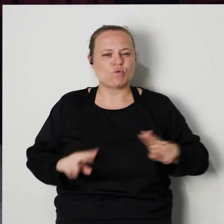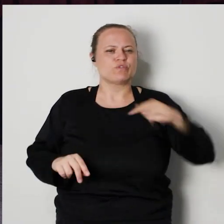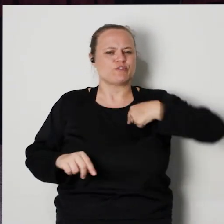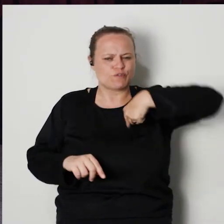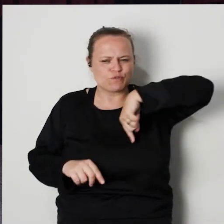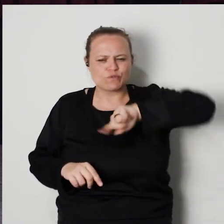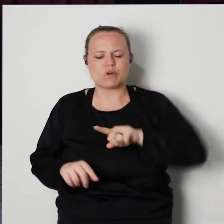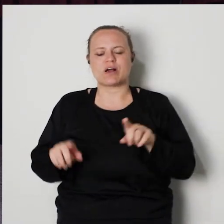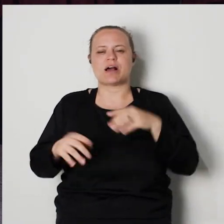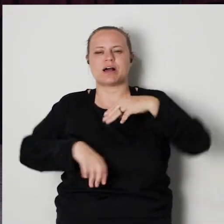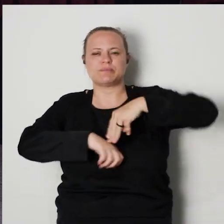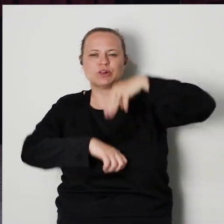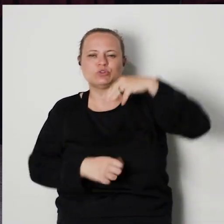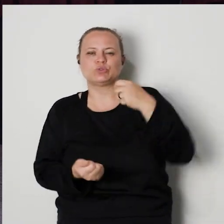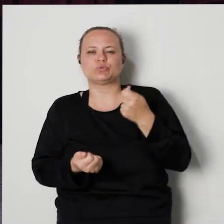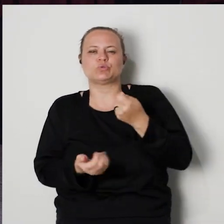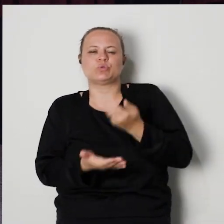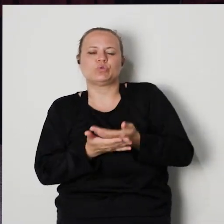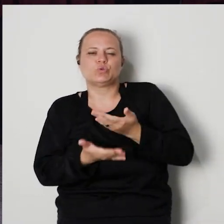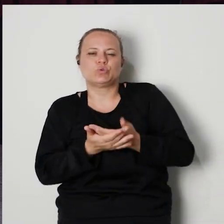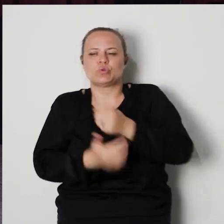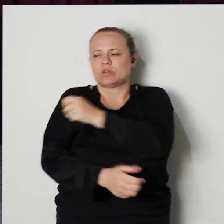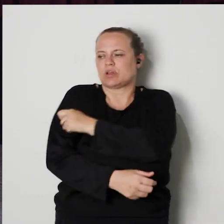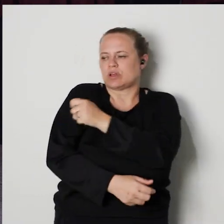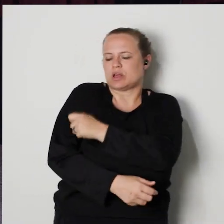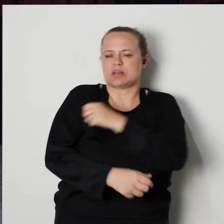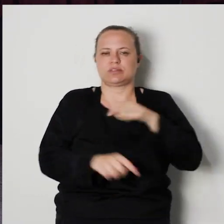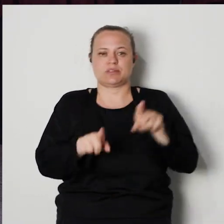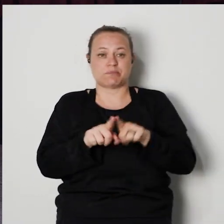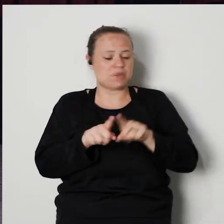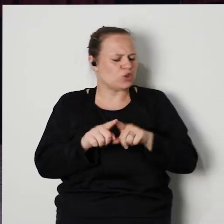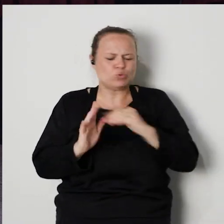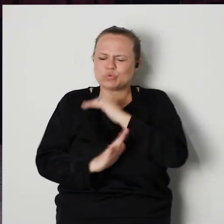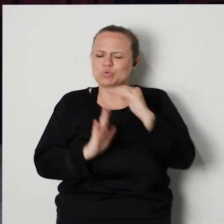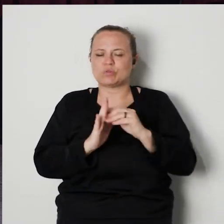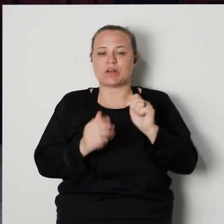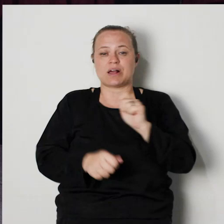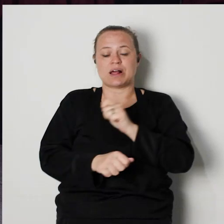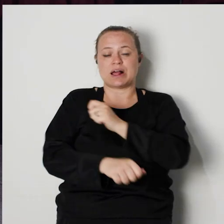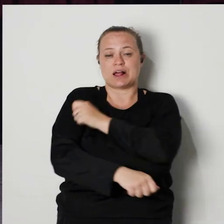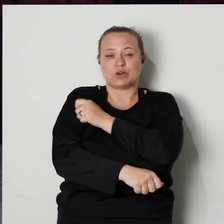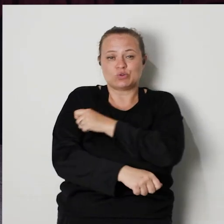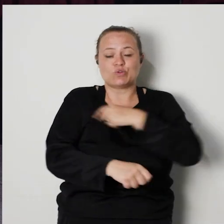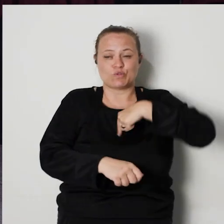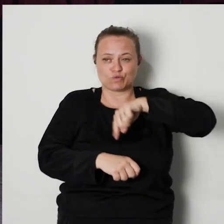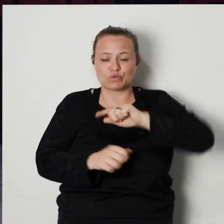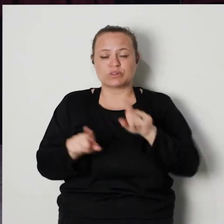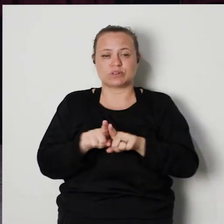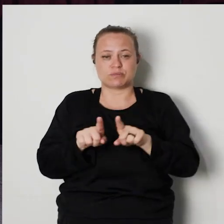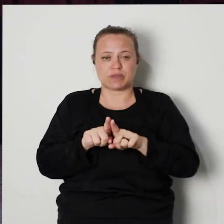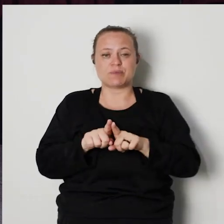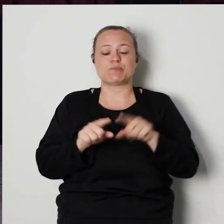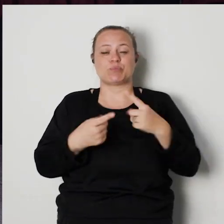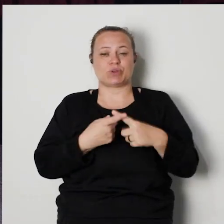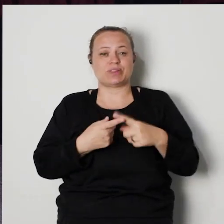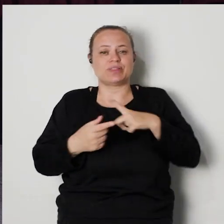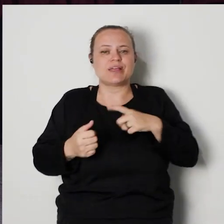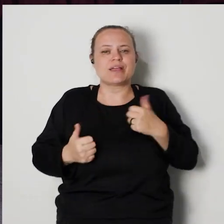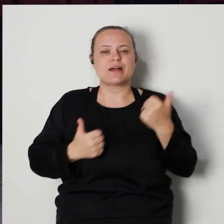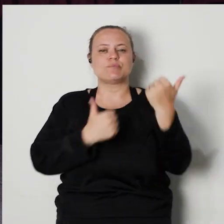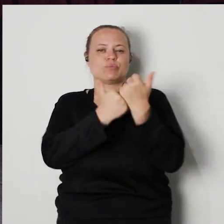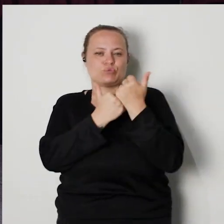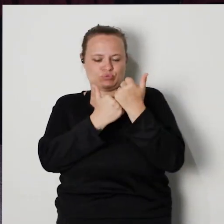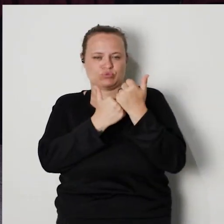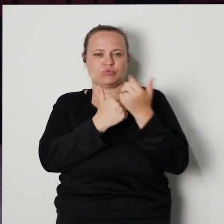de professores, professora da UDESC fez parte, professores da UFSC, alunos de mestrado, de doutorado,